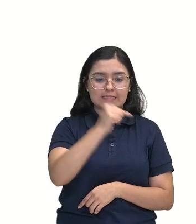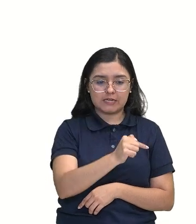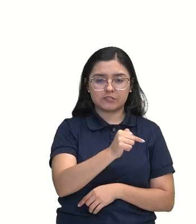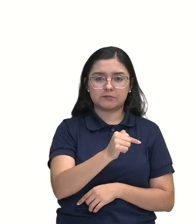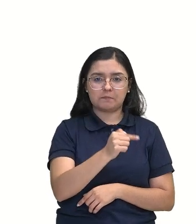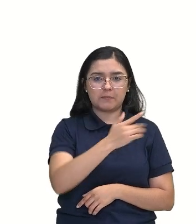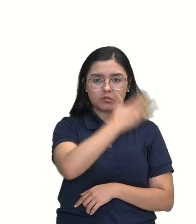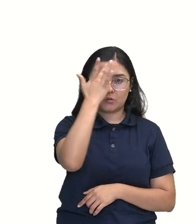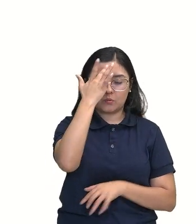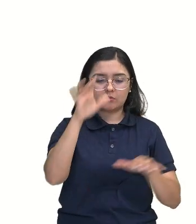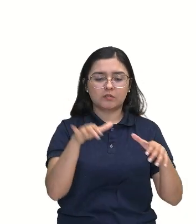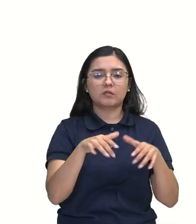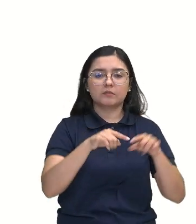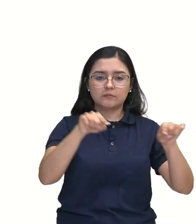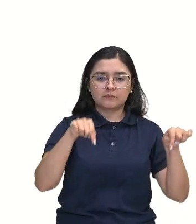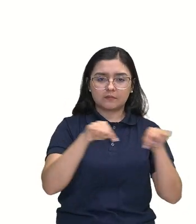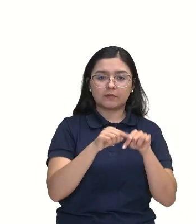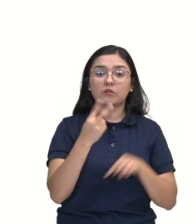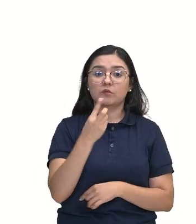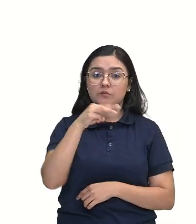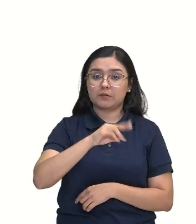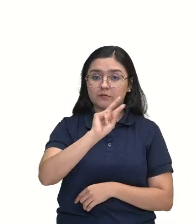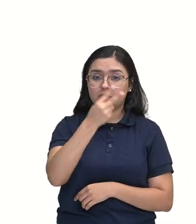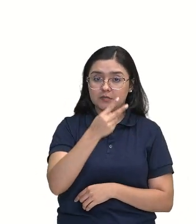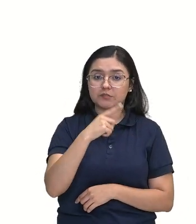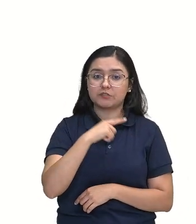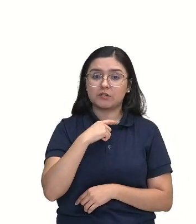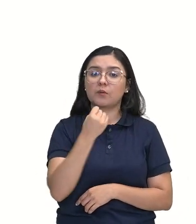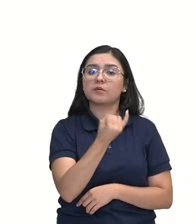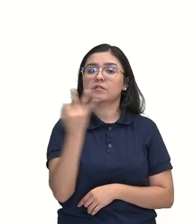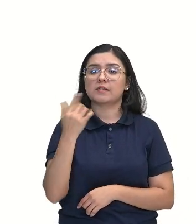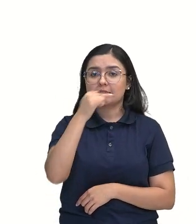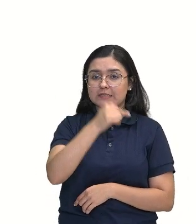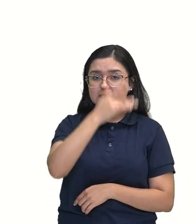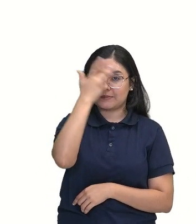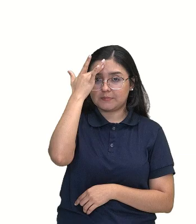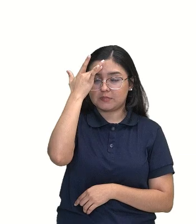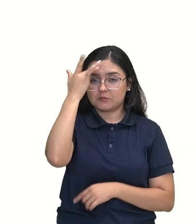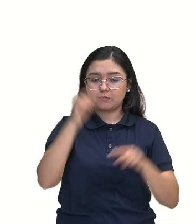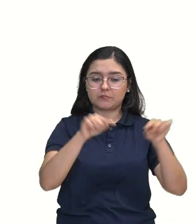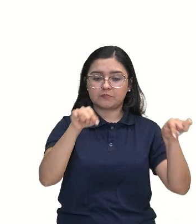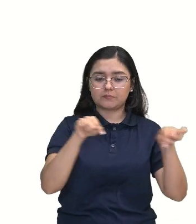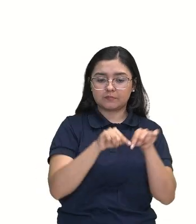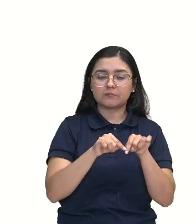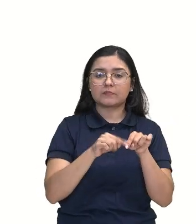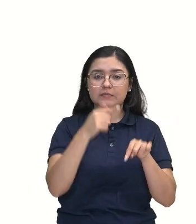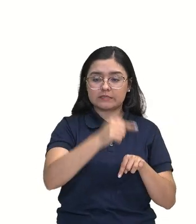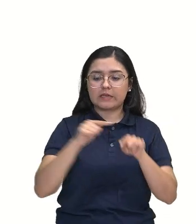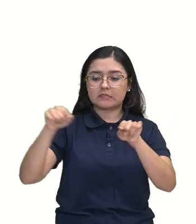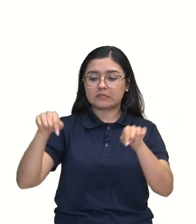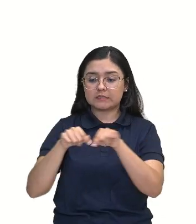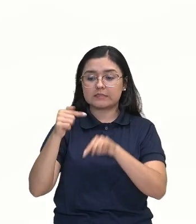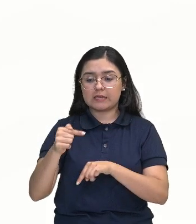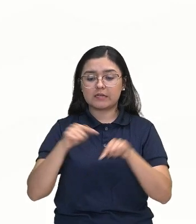Então, aqui, ó, para cada 2 metros quadrados, nós temos 7 pessoas. A